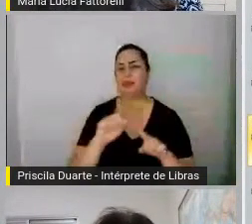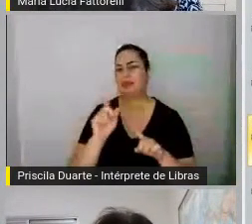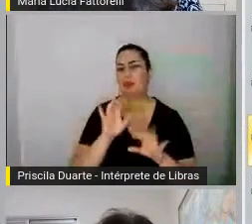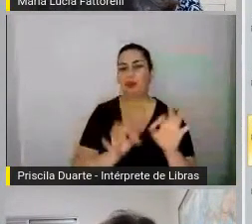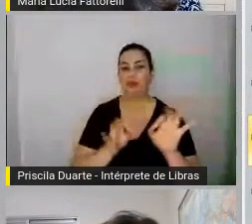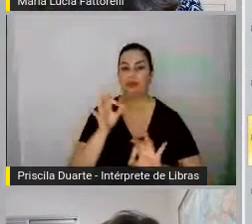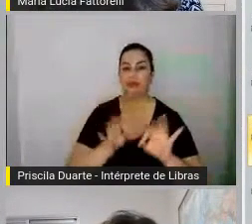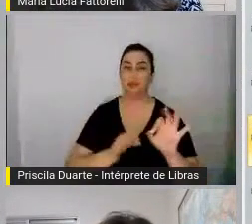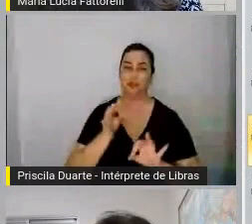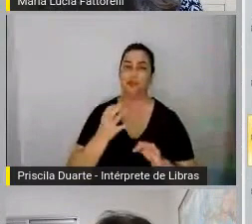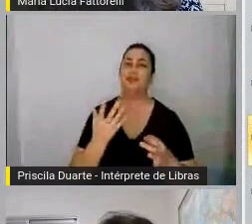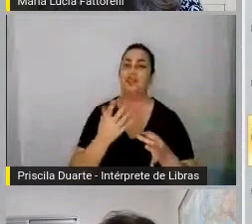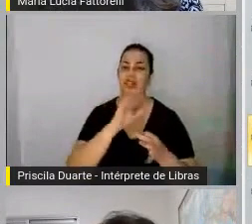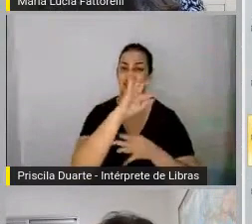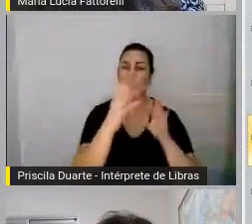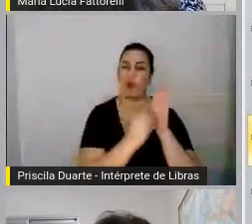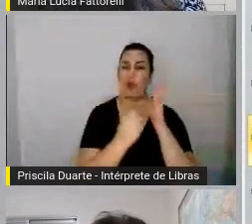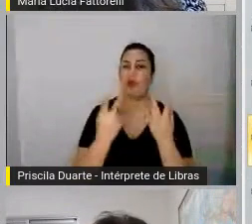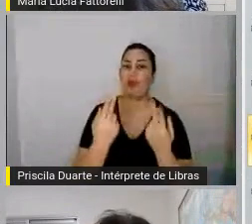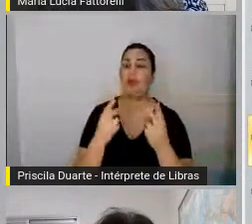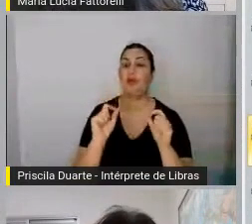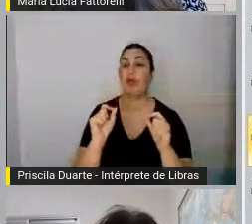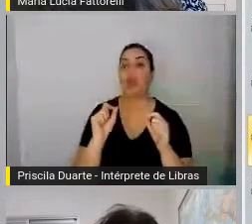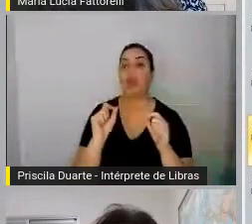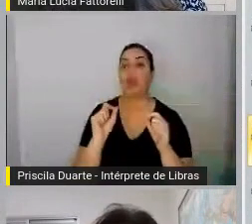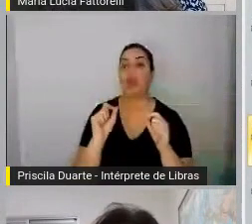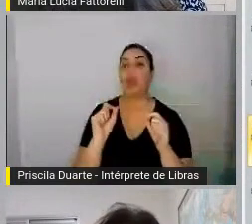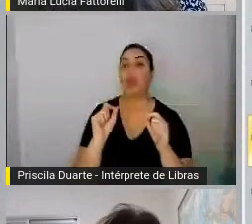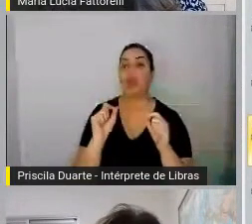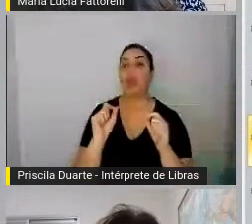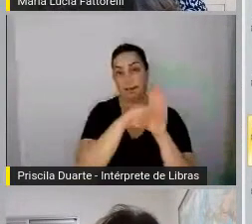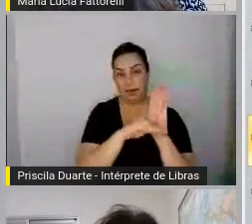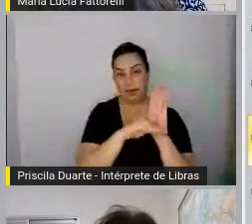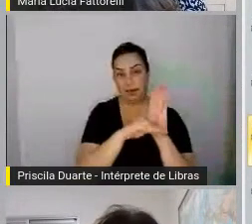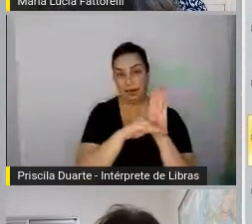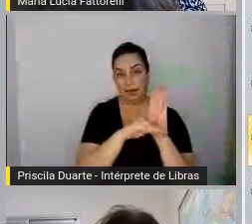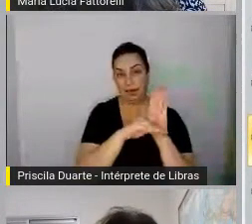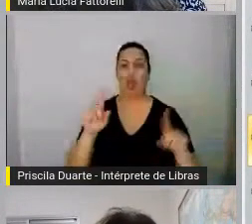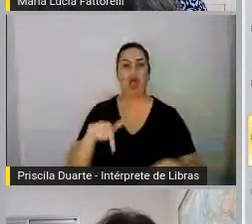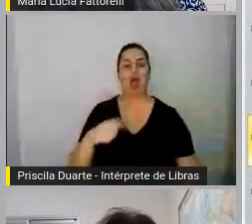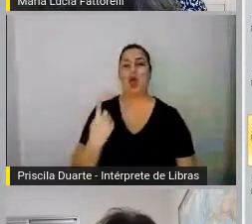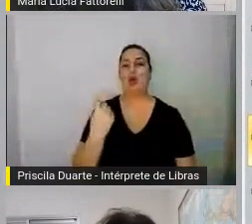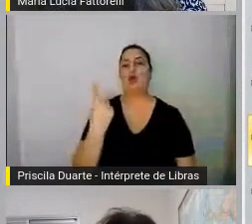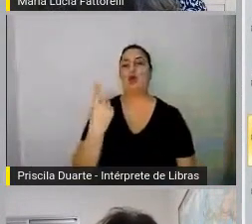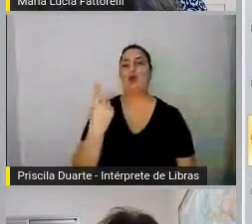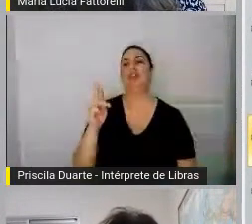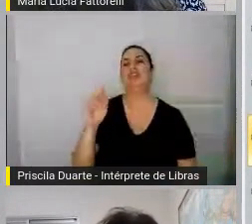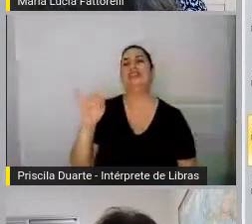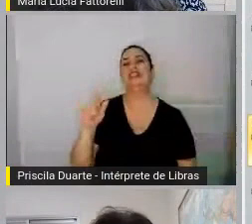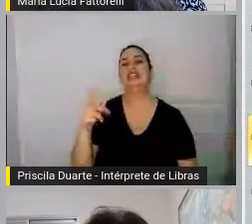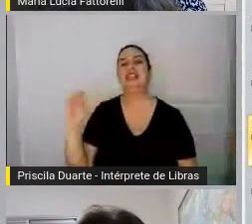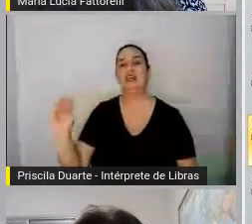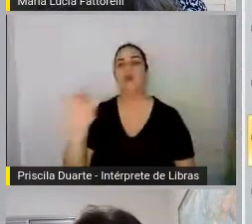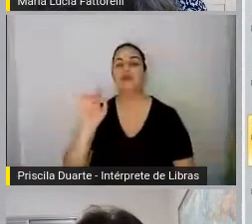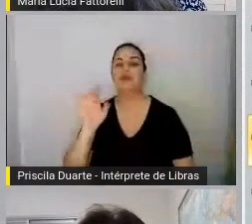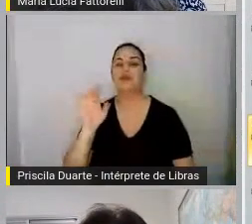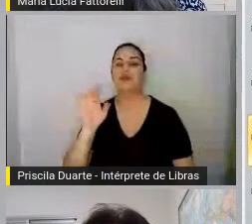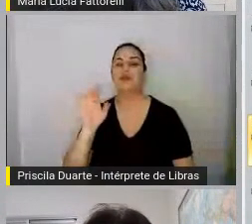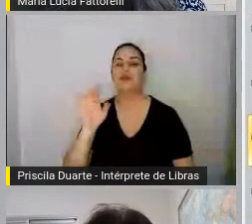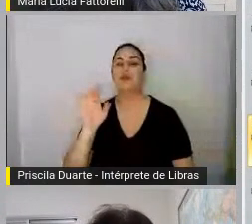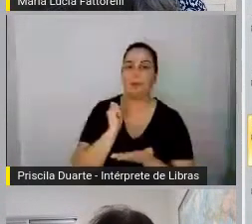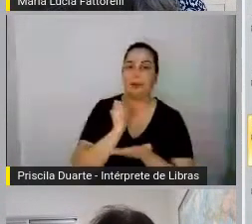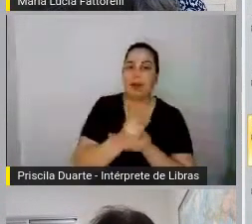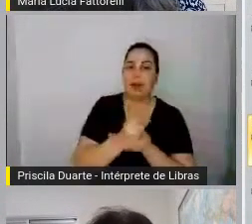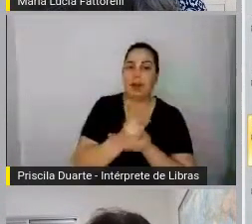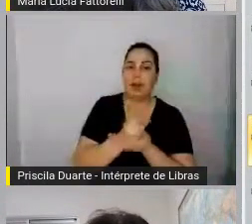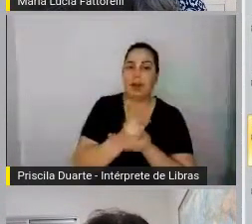falam, esse mais de 1 trilhão aí é só rolagem. Mentira, só 277 bilhões. E mais,